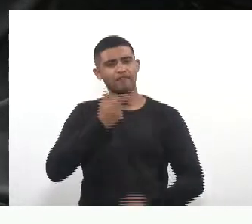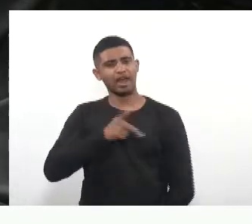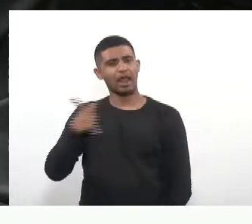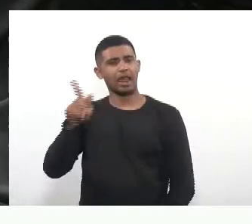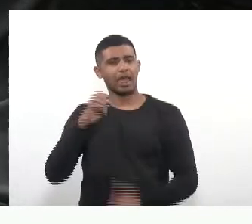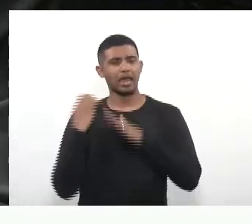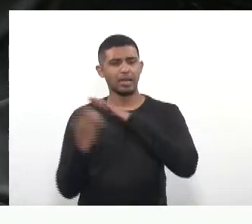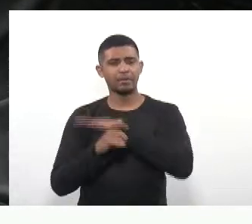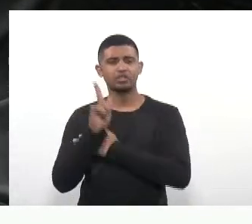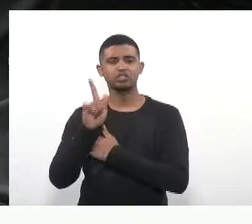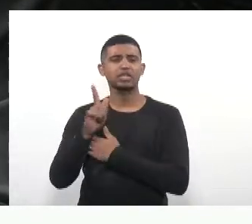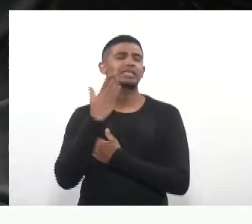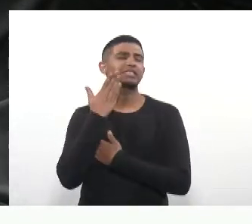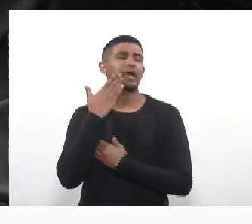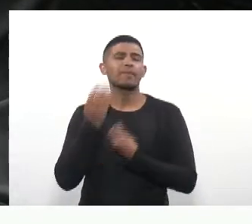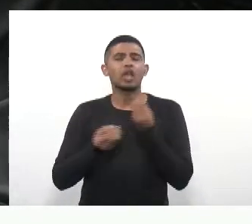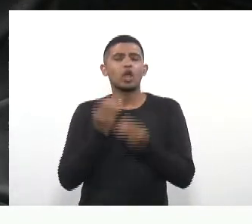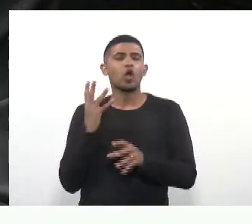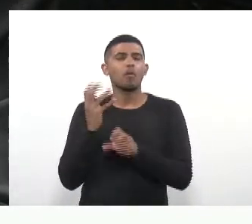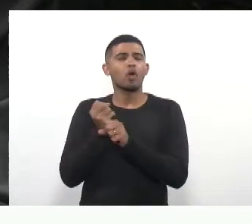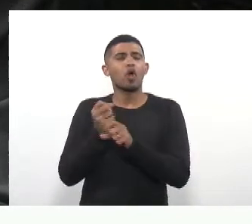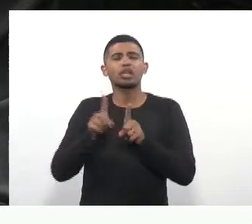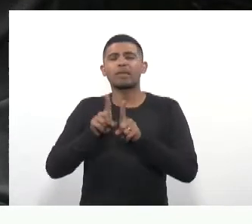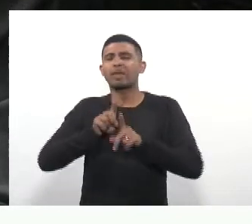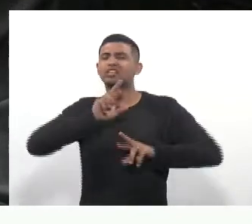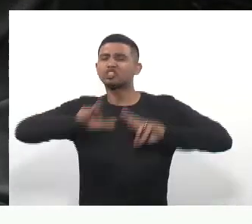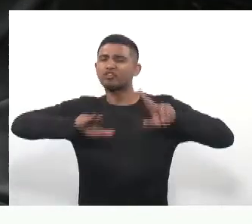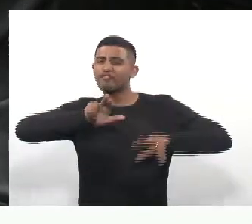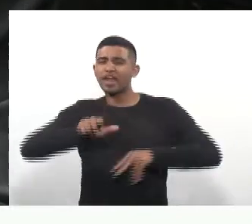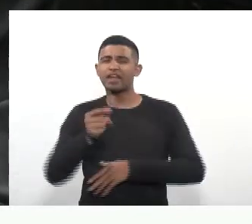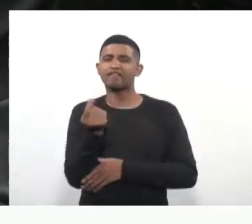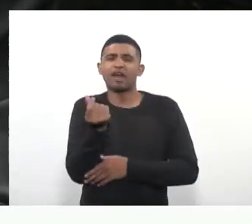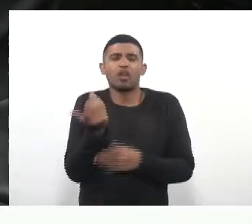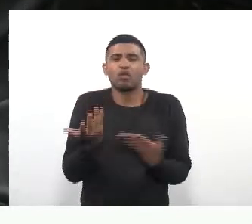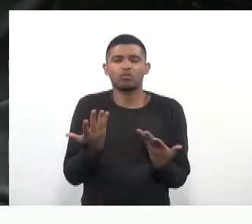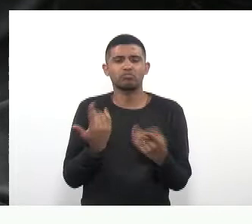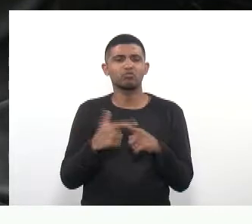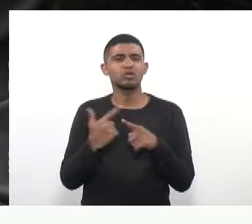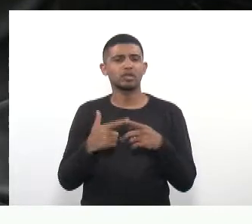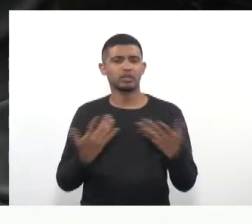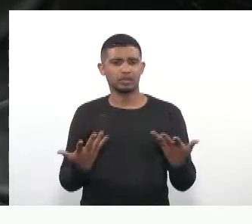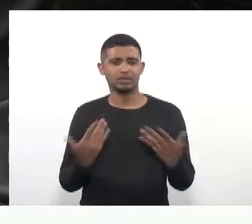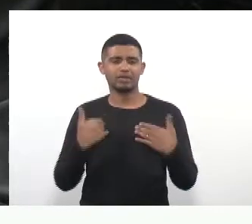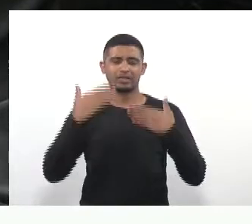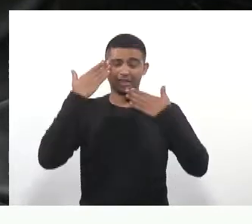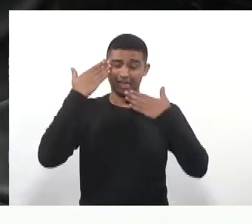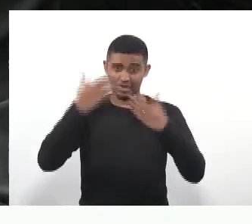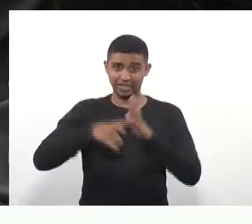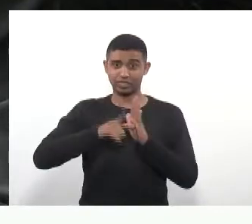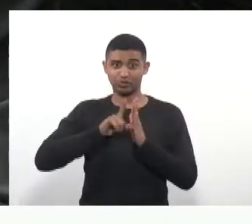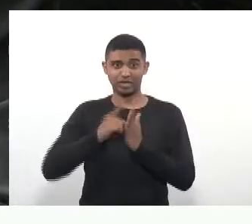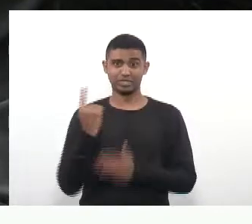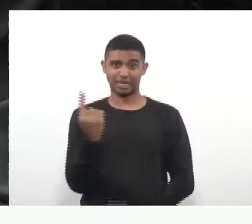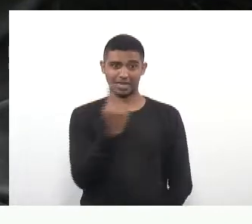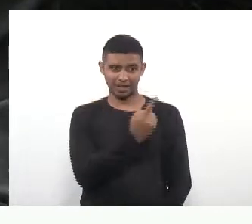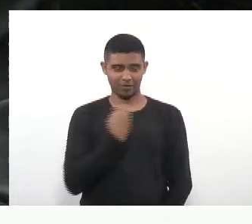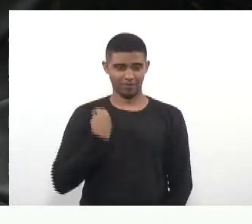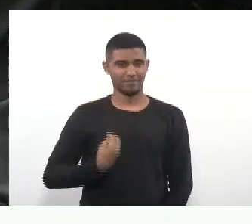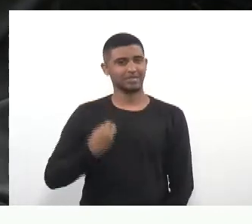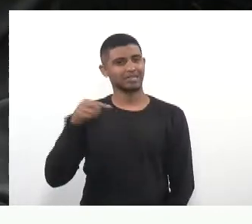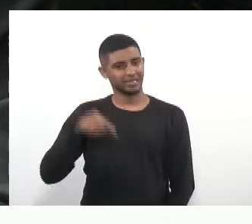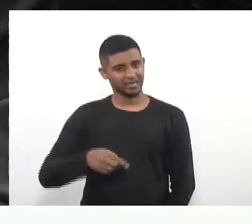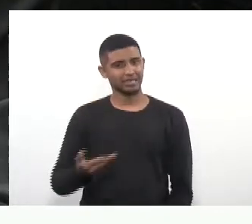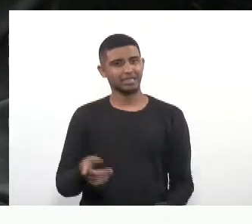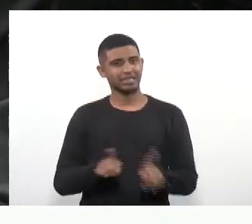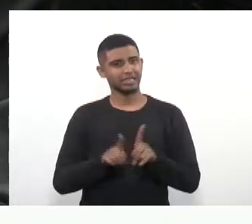que dessas variações? Mas, agradecendo a presença de vocês, gostaria de que